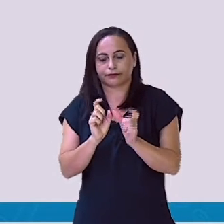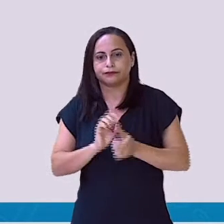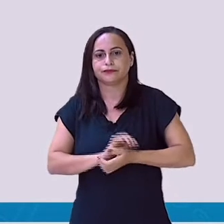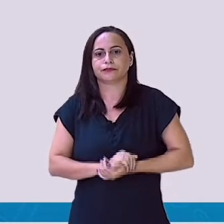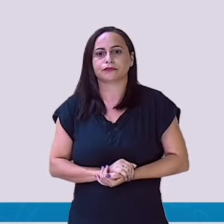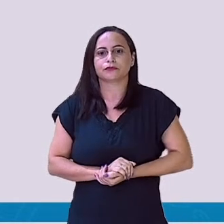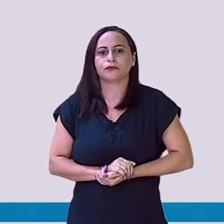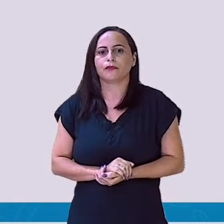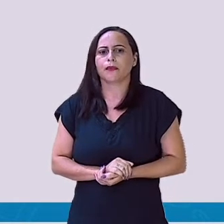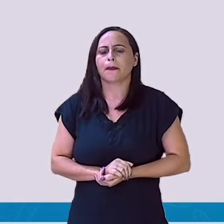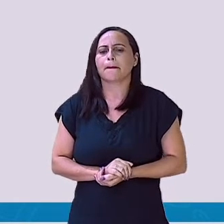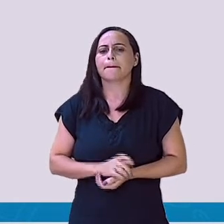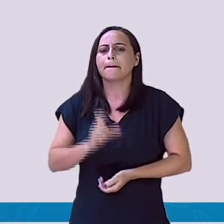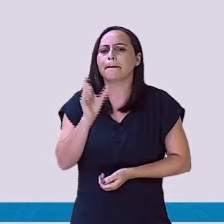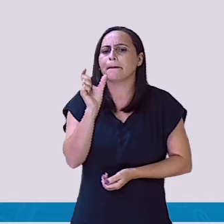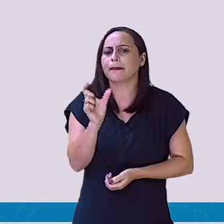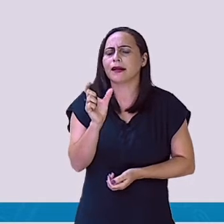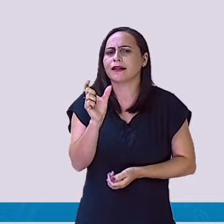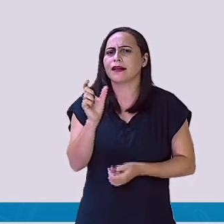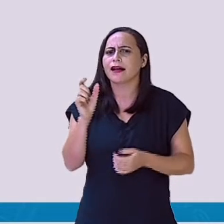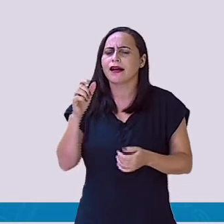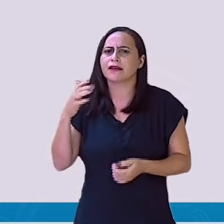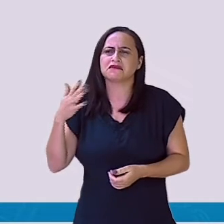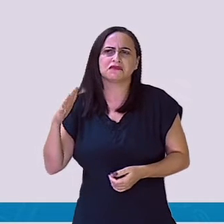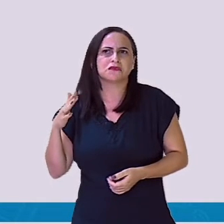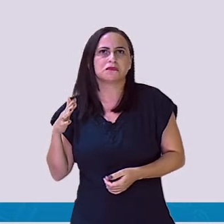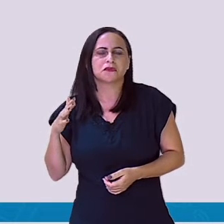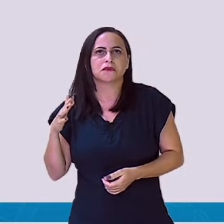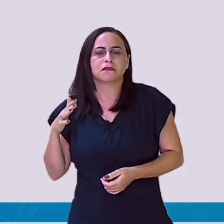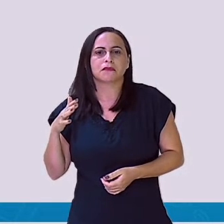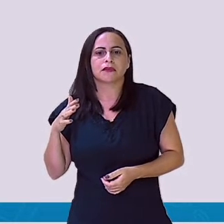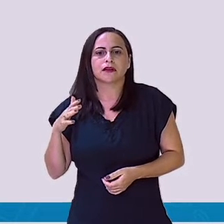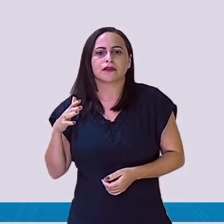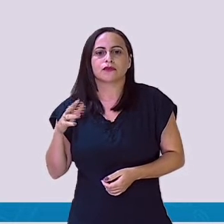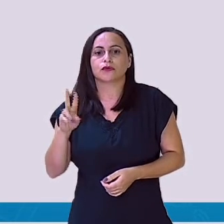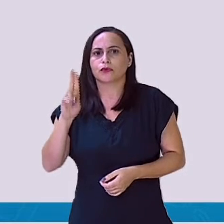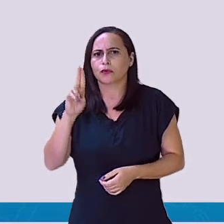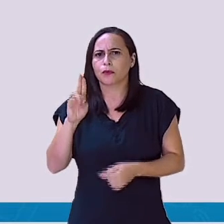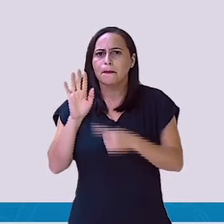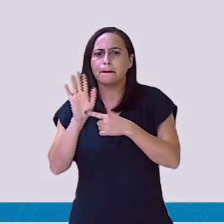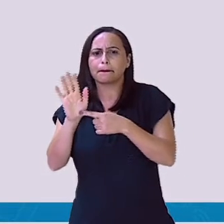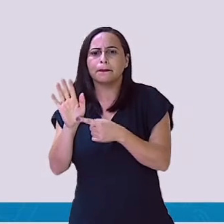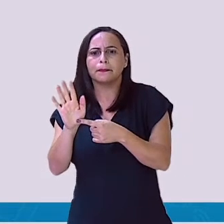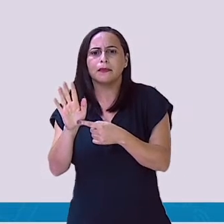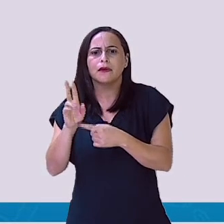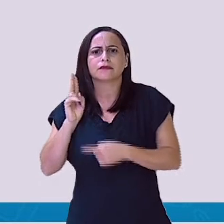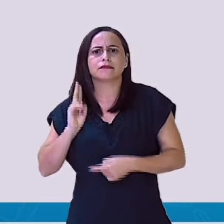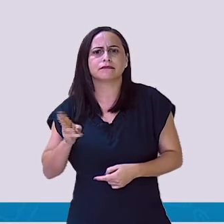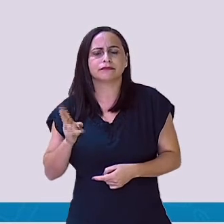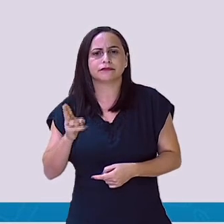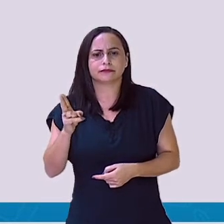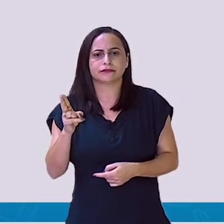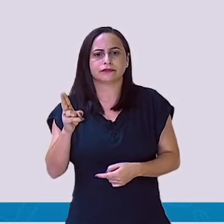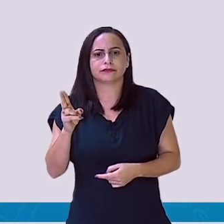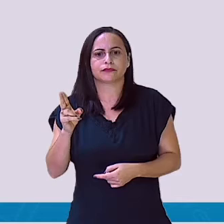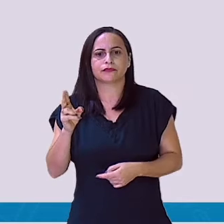no entanto, o U representa um fonema semivogal ou vogal.